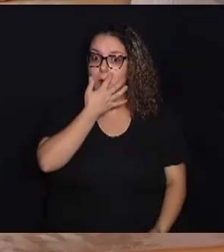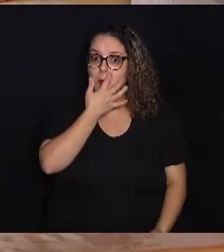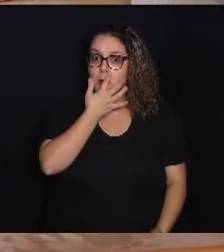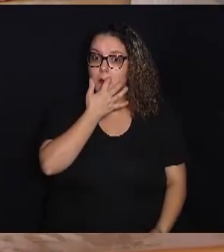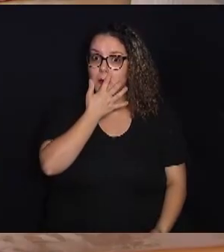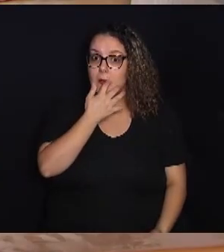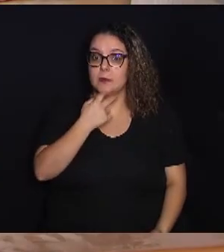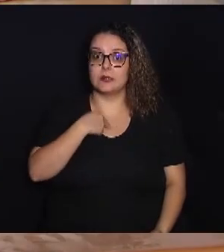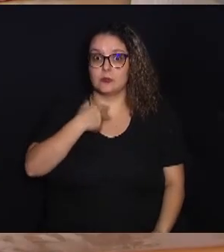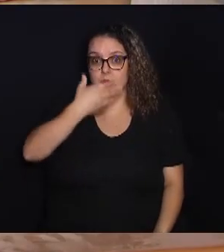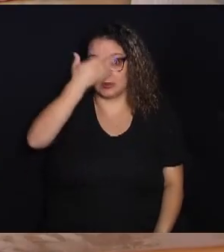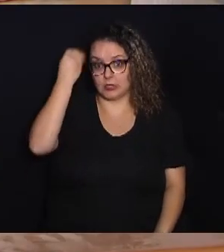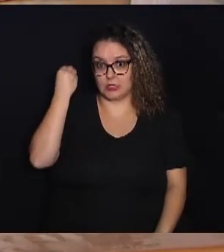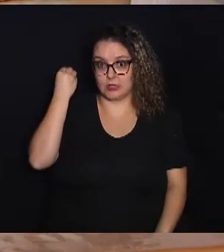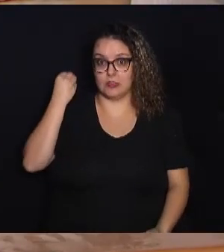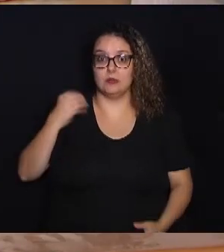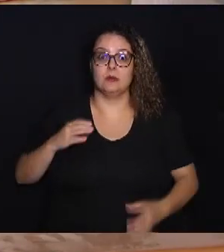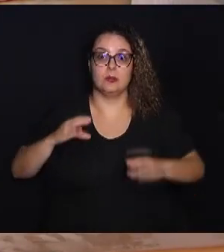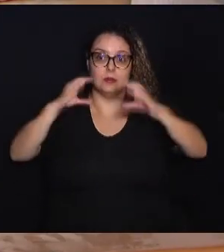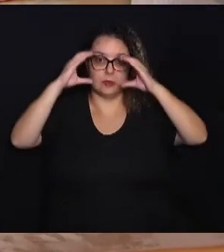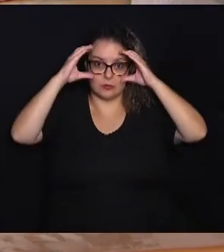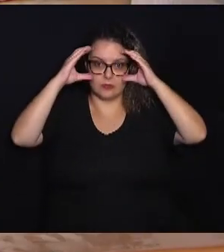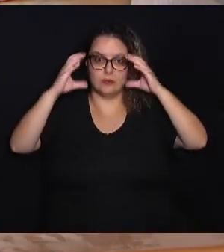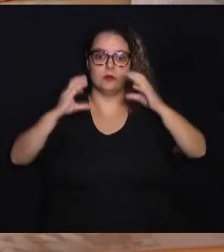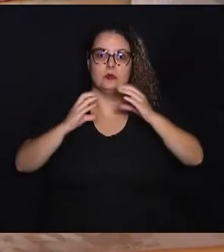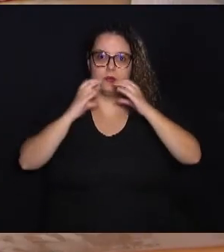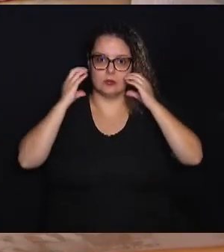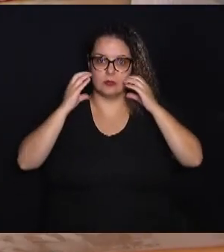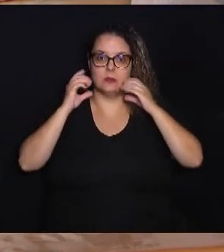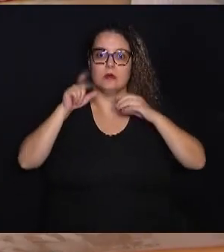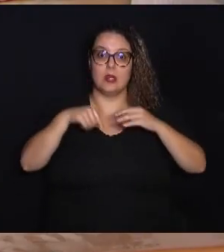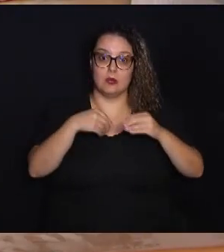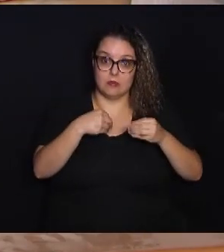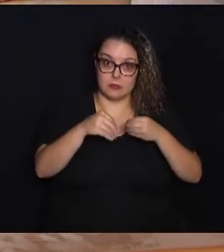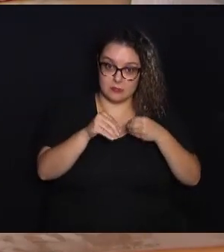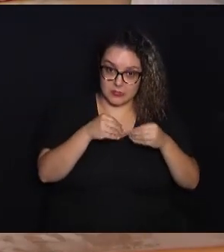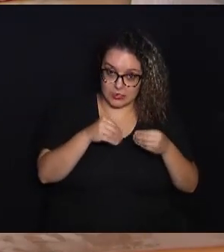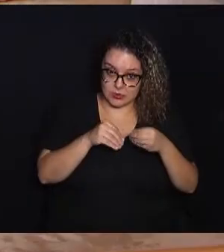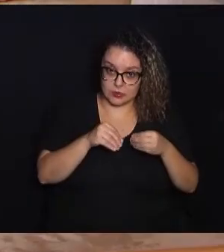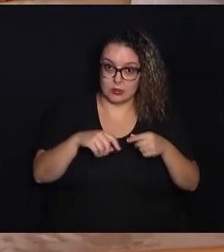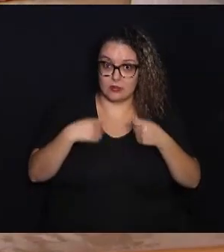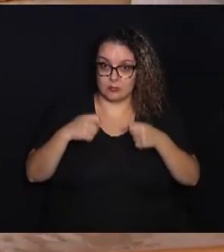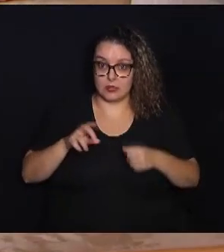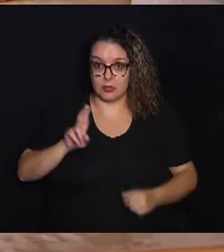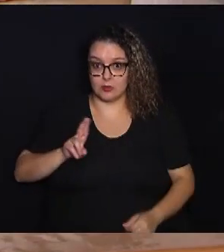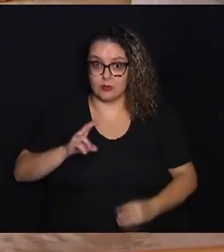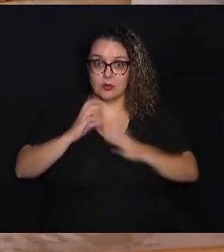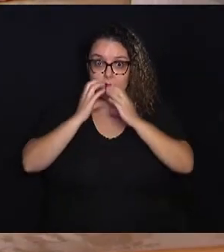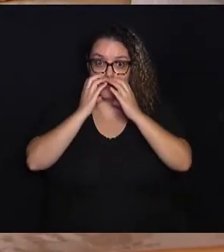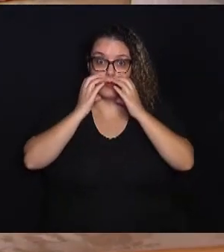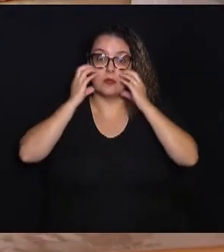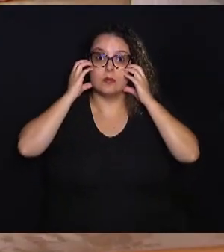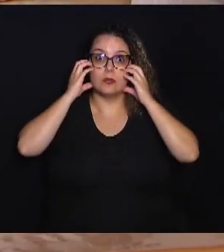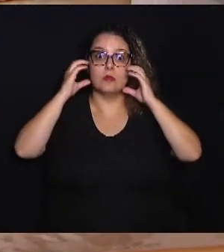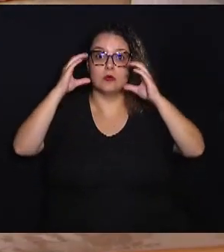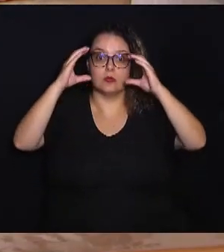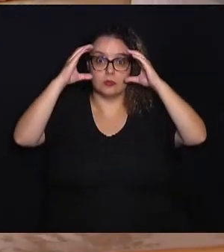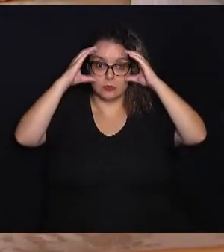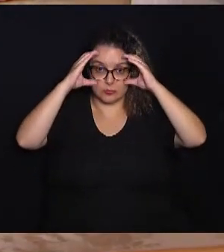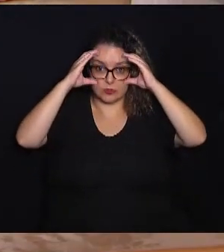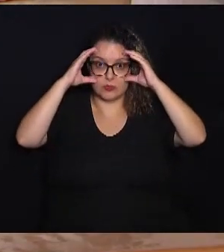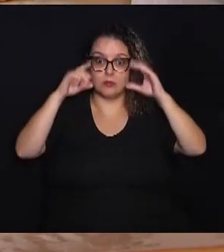aqui, a gente precisa levar no forno para fazer a cura. É importante a gente sempre observar que cada fornecedor